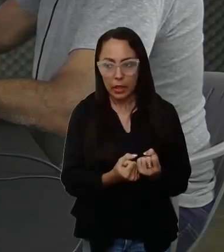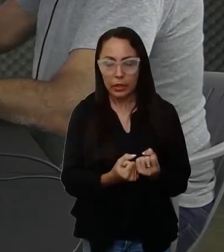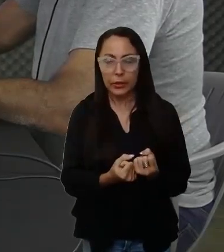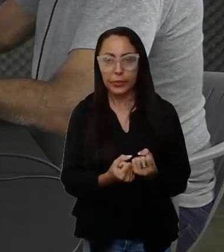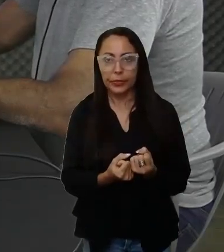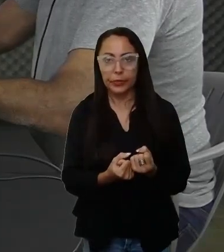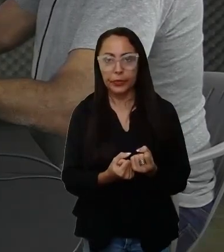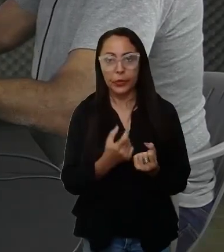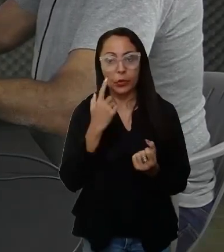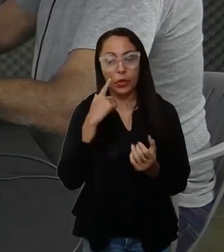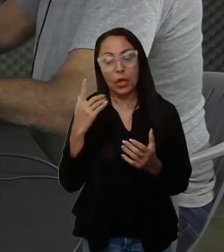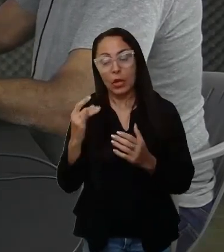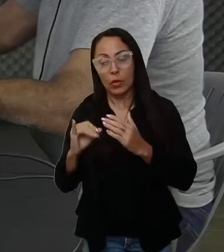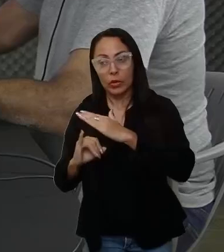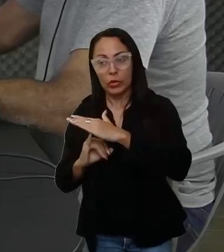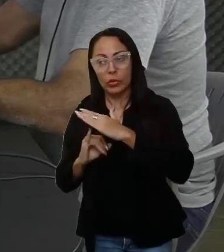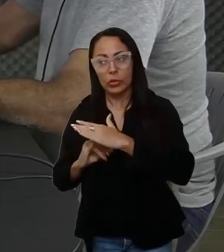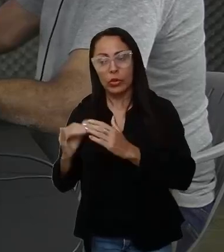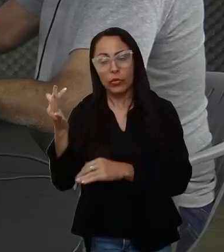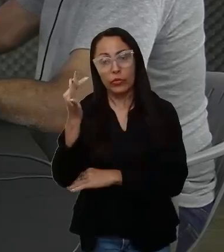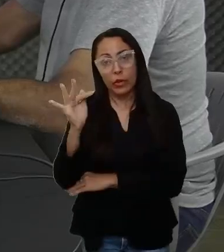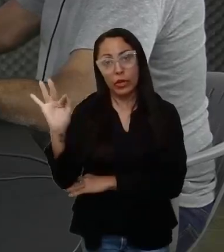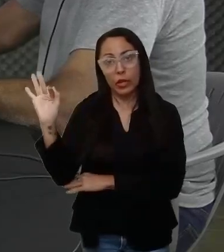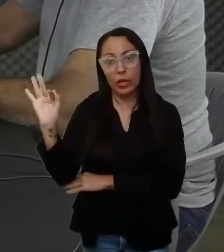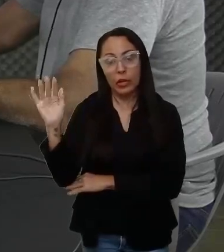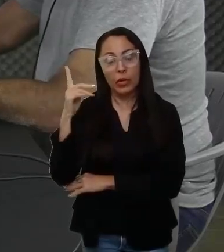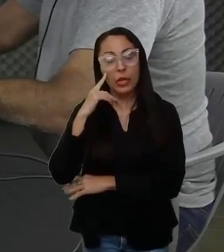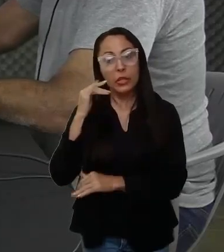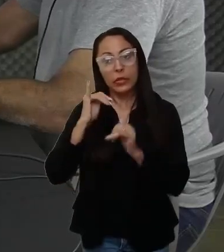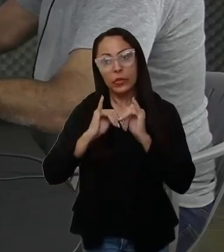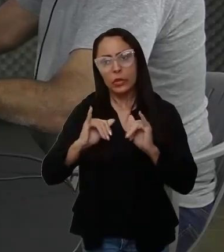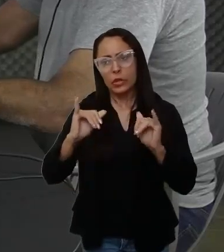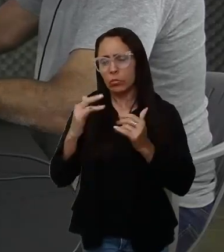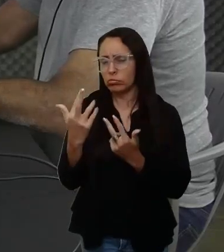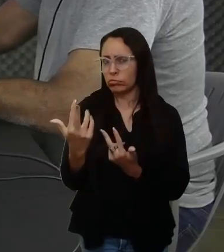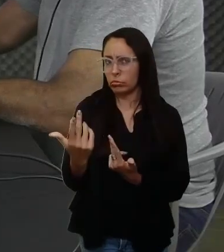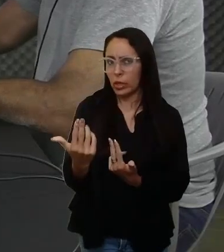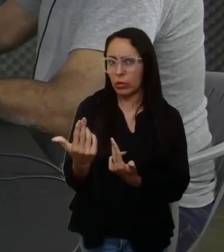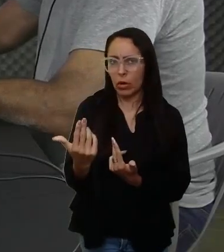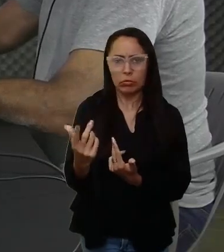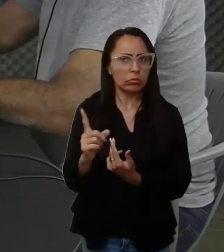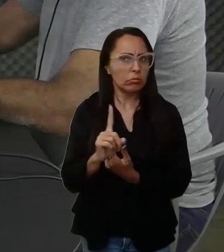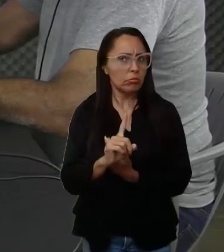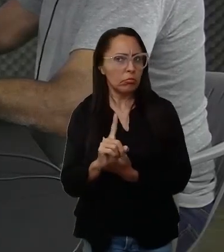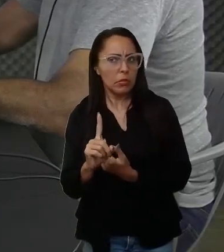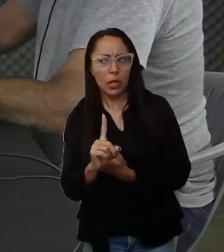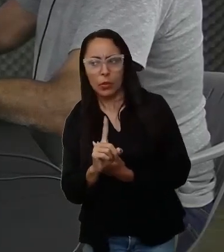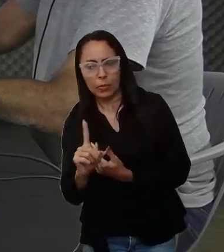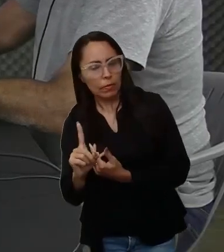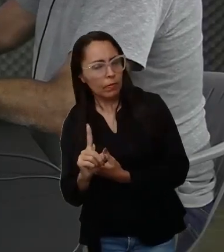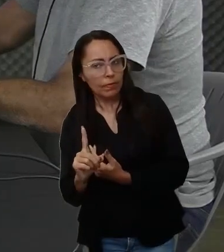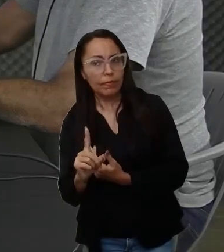uma instituição federal. As informações vão ser as mesmas? Não, também. Então a